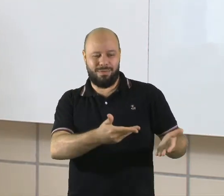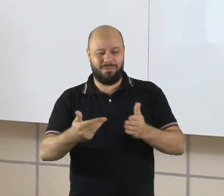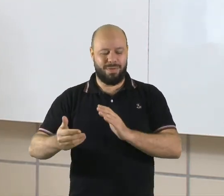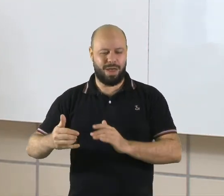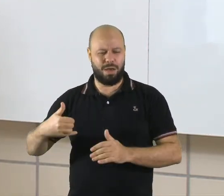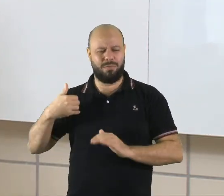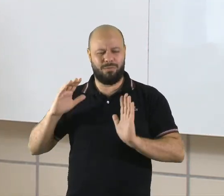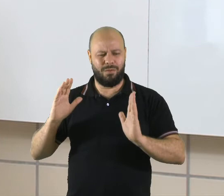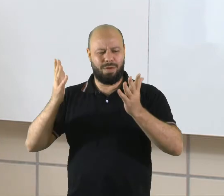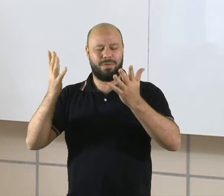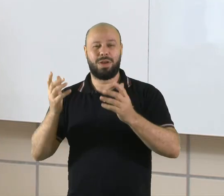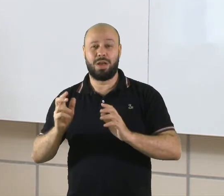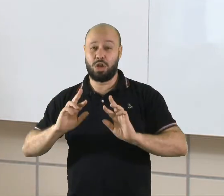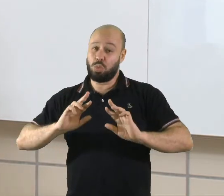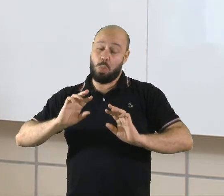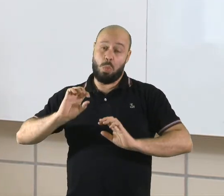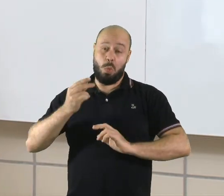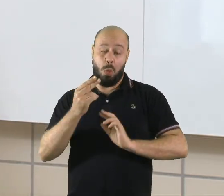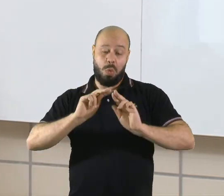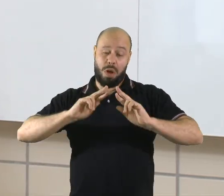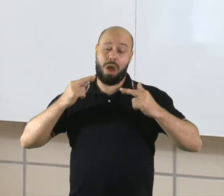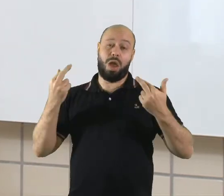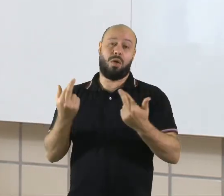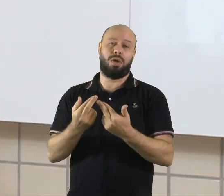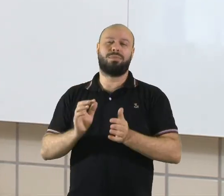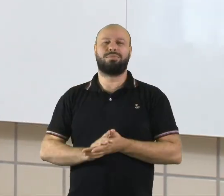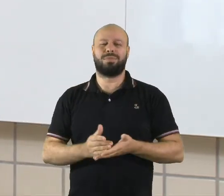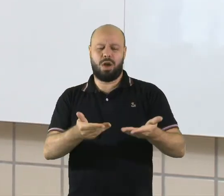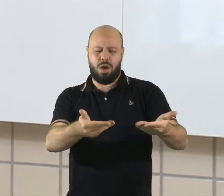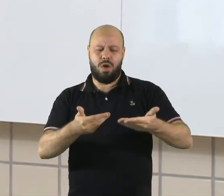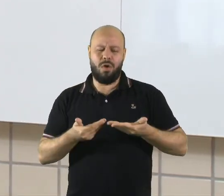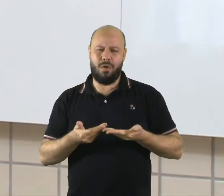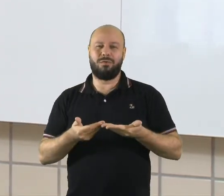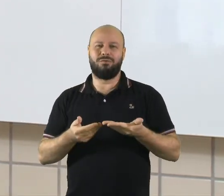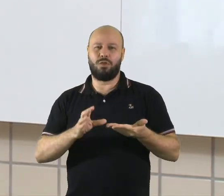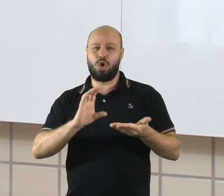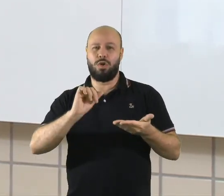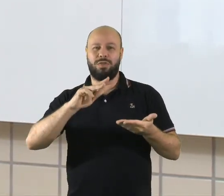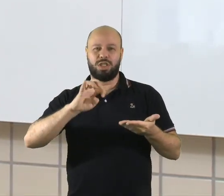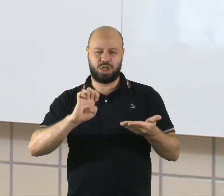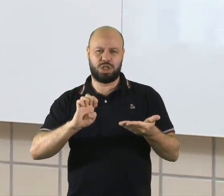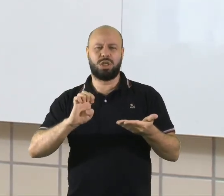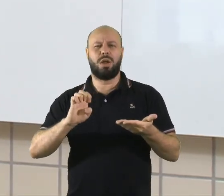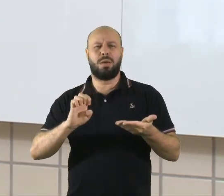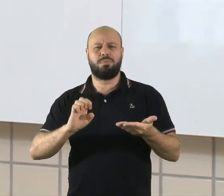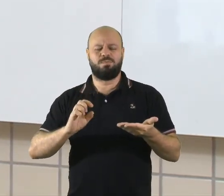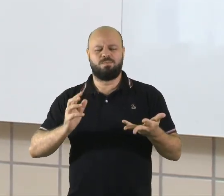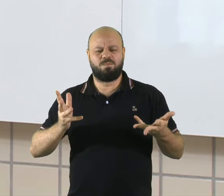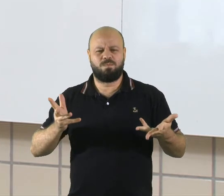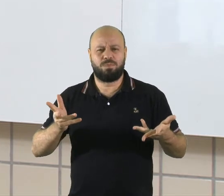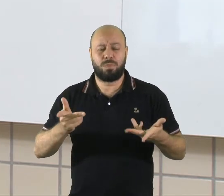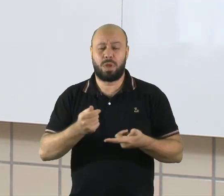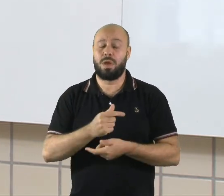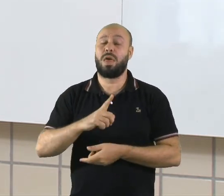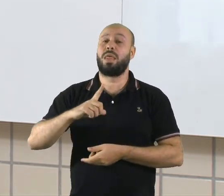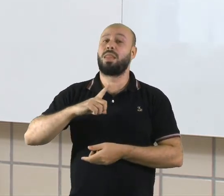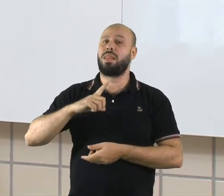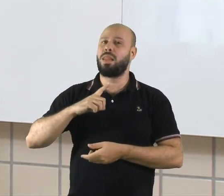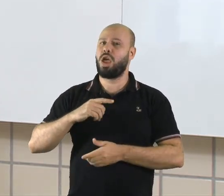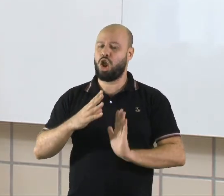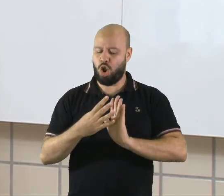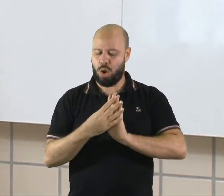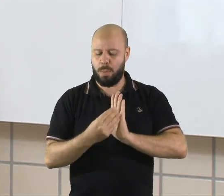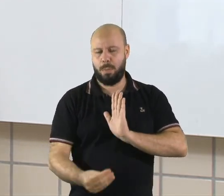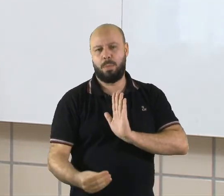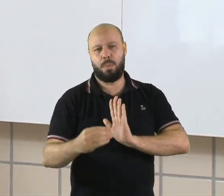reunir após a pandemia. Faça um convite com muito capricho. Temos modelos de convite lá